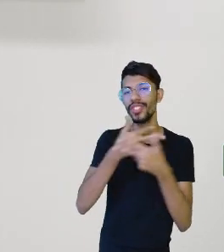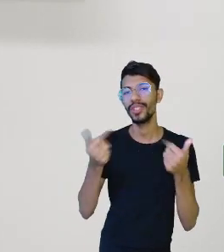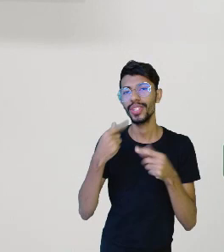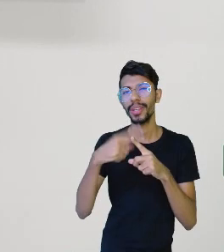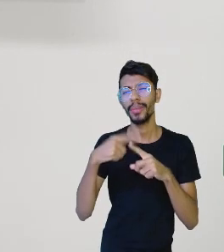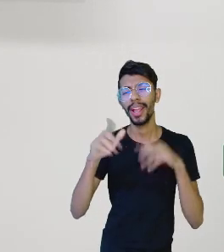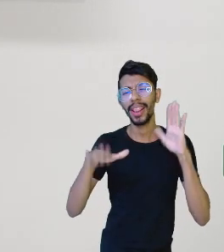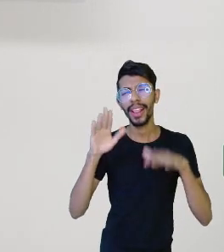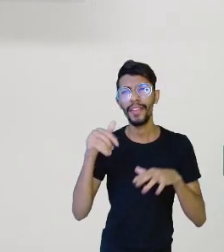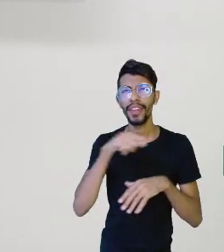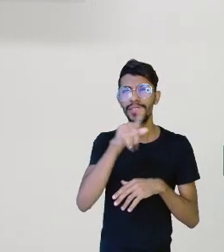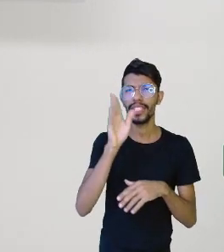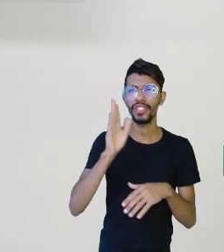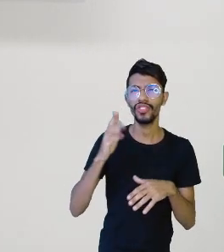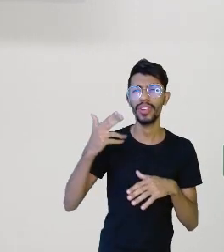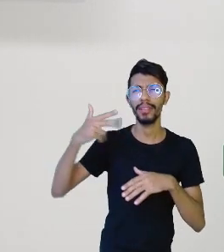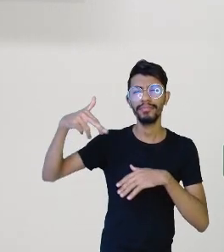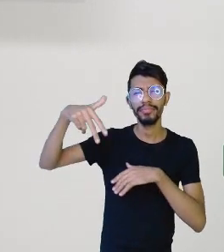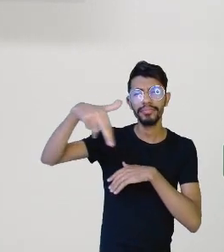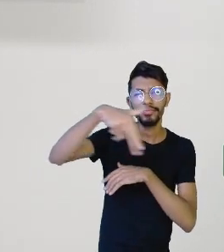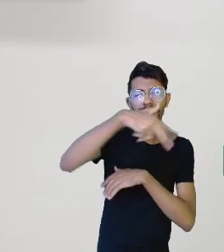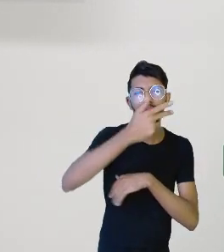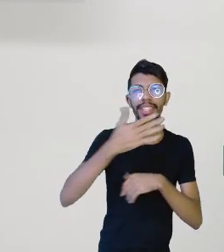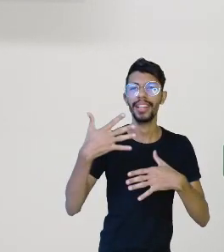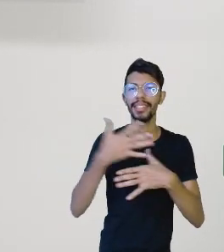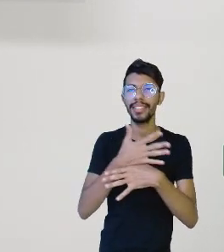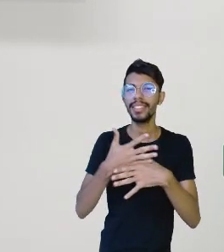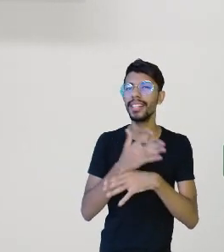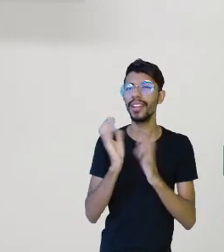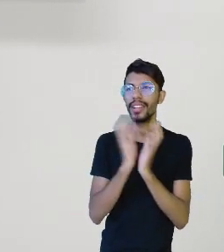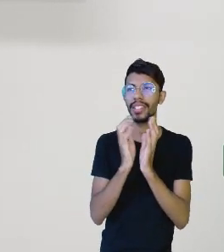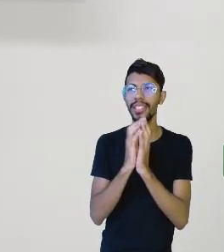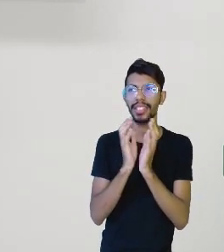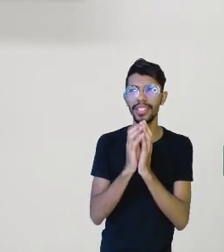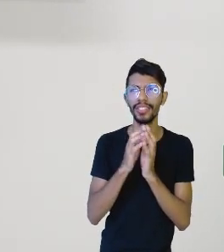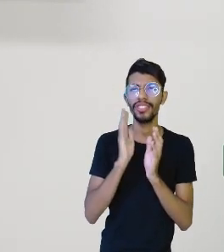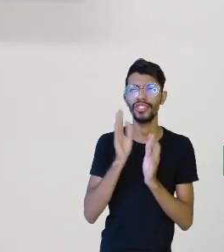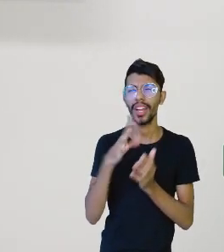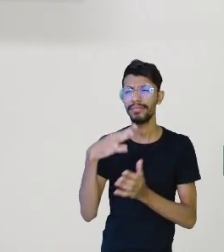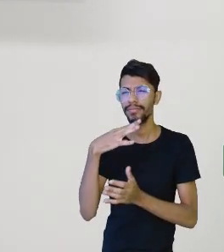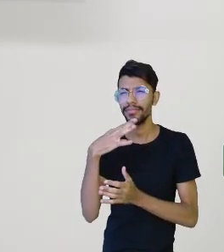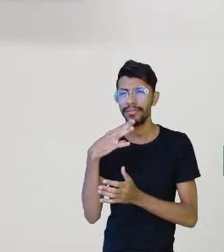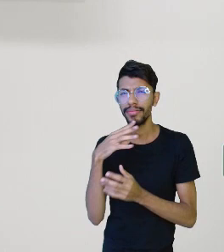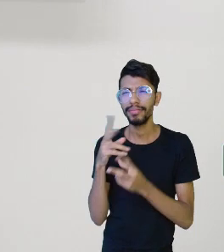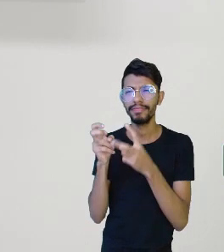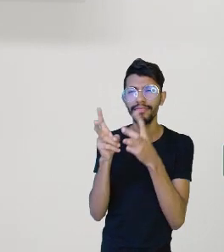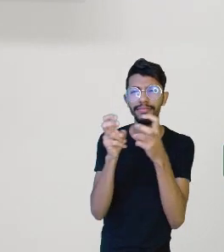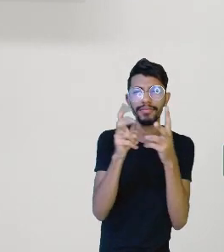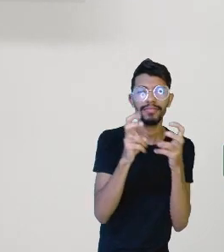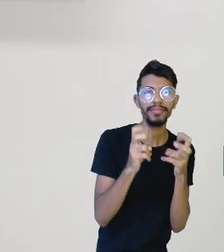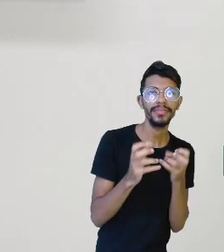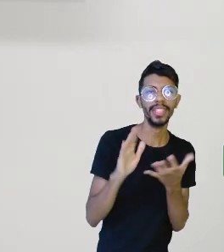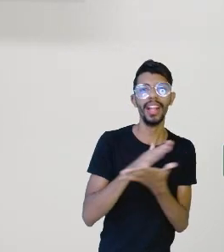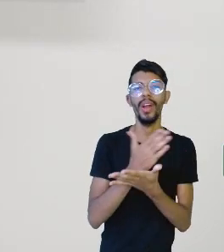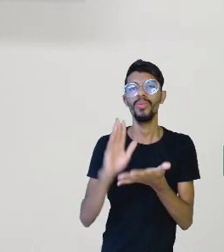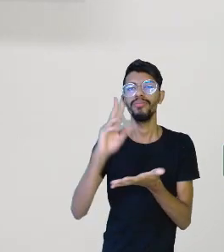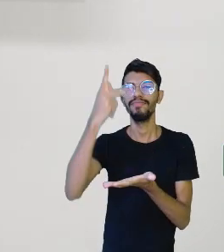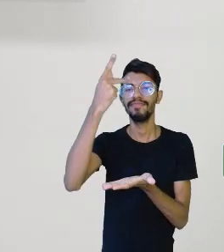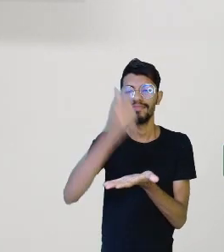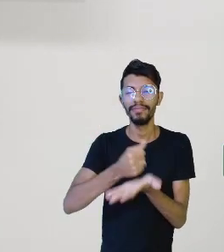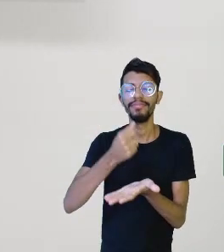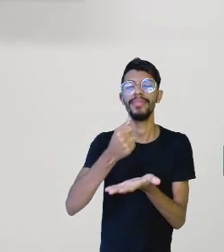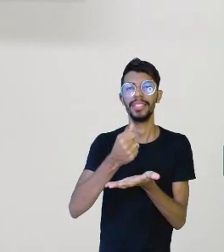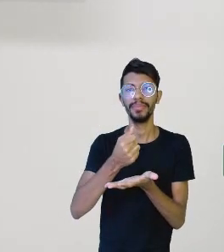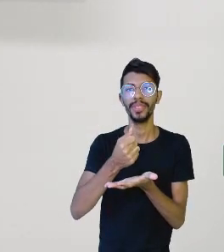vocês já caminharam pela cidade do Recife e já conheceram alguns desses patrimônios